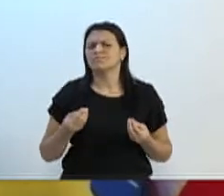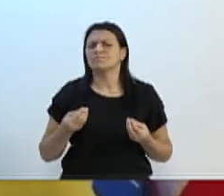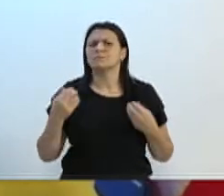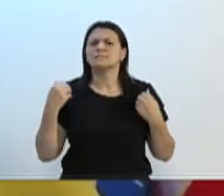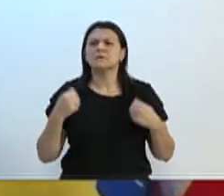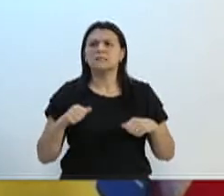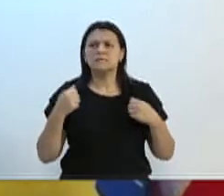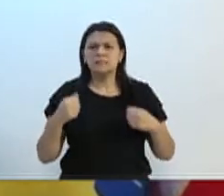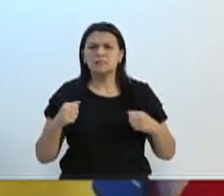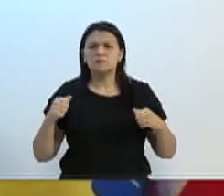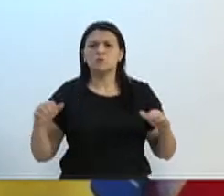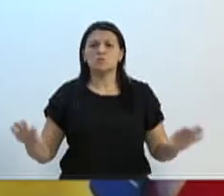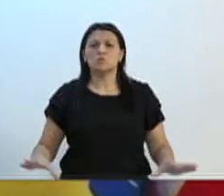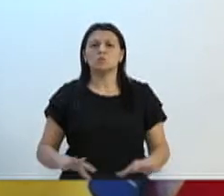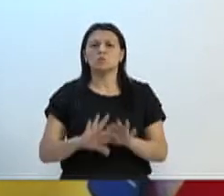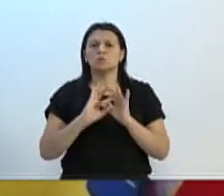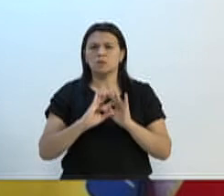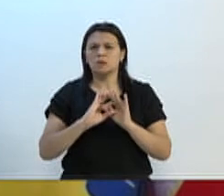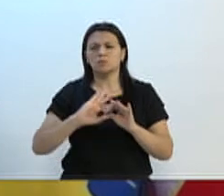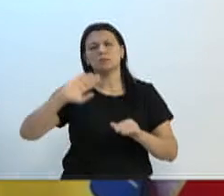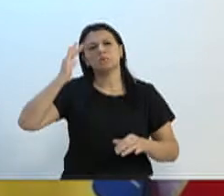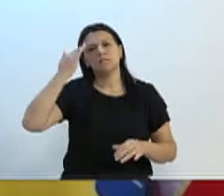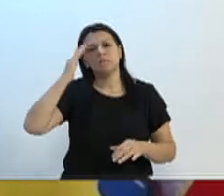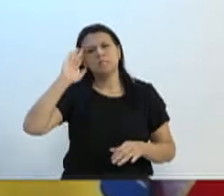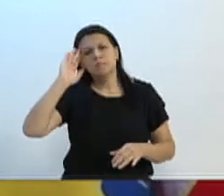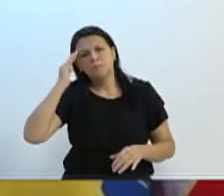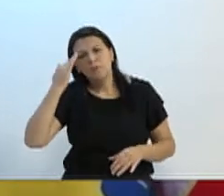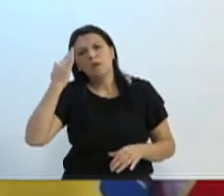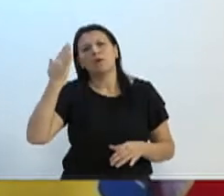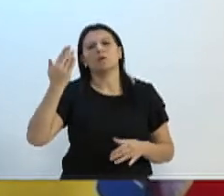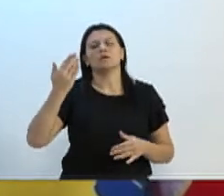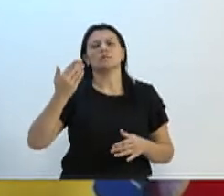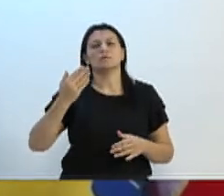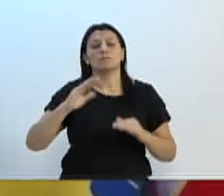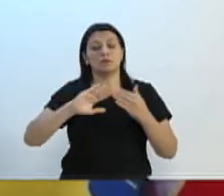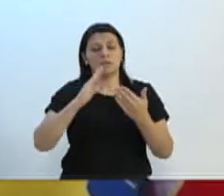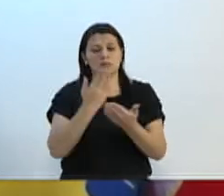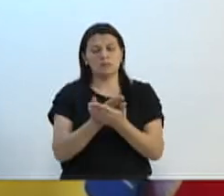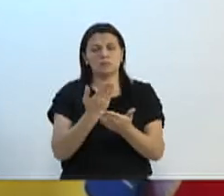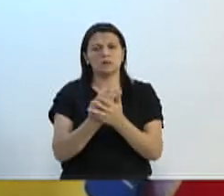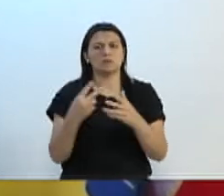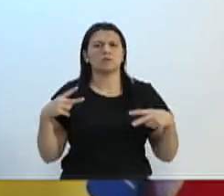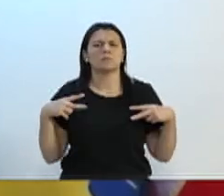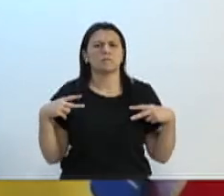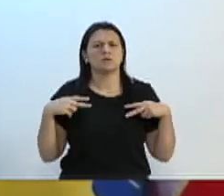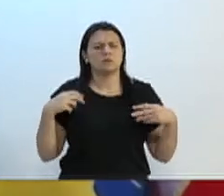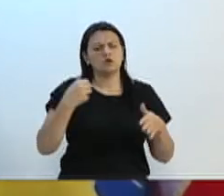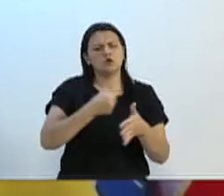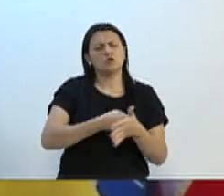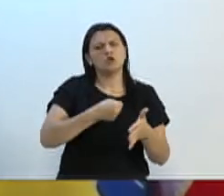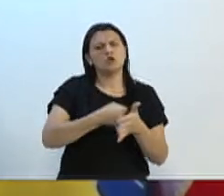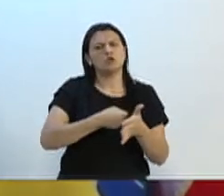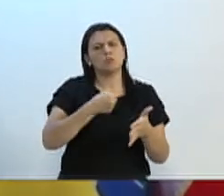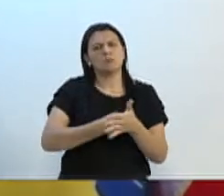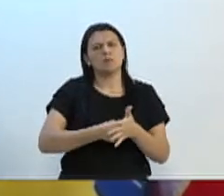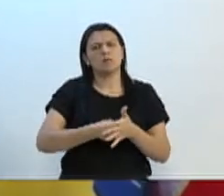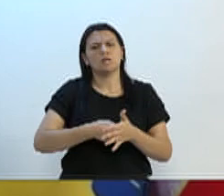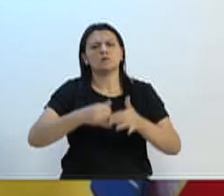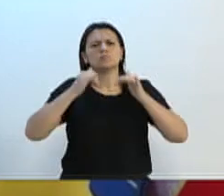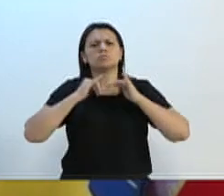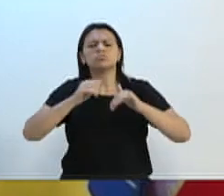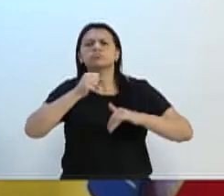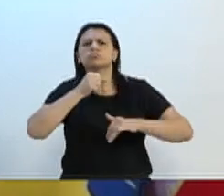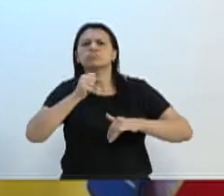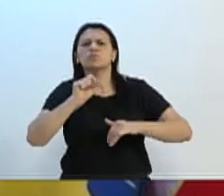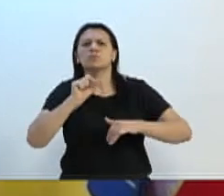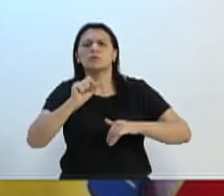de união, entendimento, compreensão, as escolas privadas são cobradas por parte da mídia como os